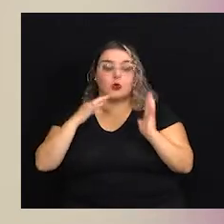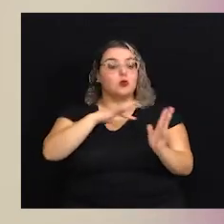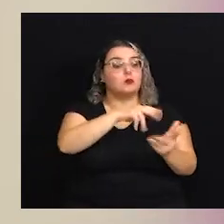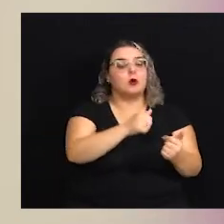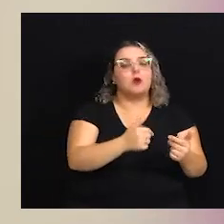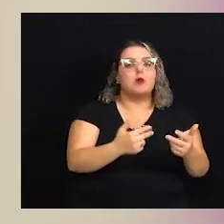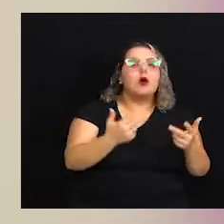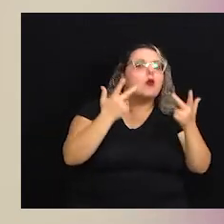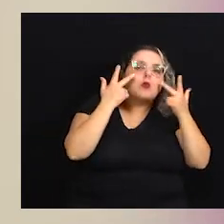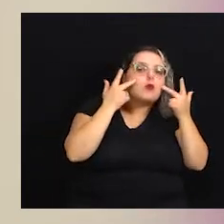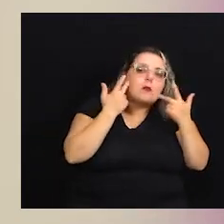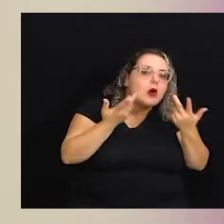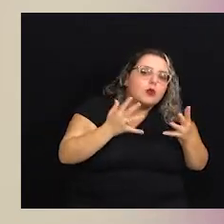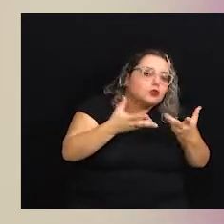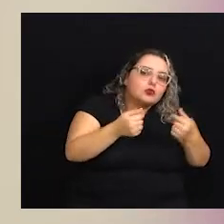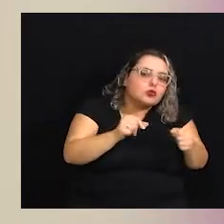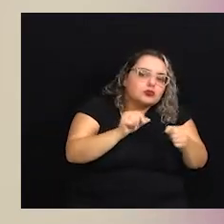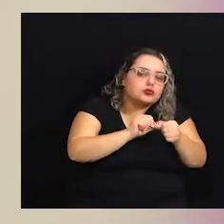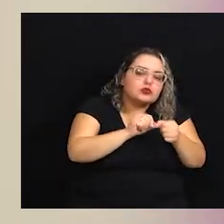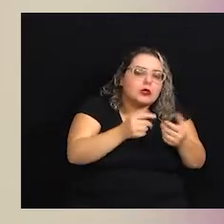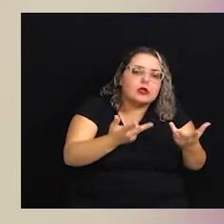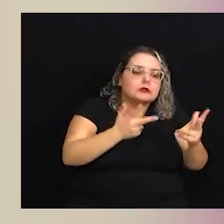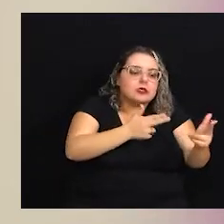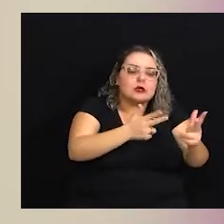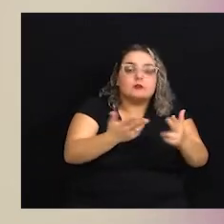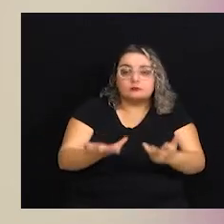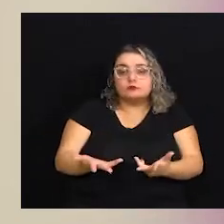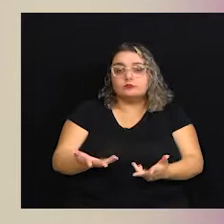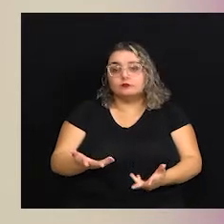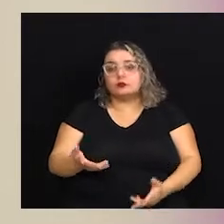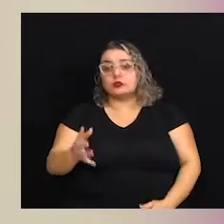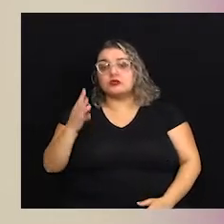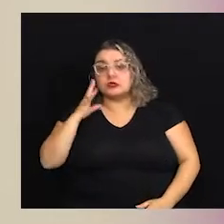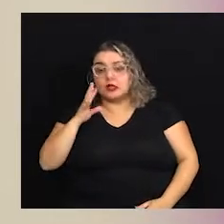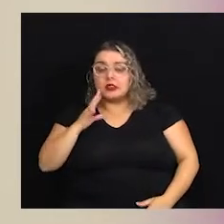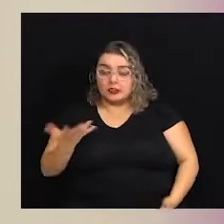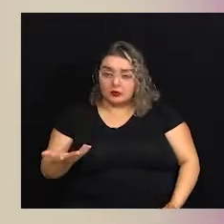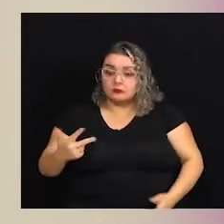o comum. A grande maioria das mulheres hoje, por isso que é muito legal, por isso